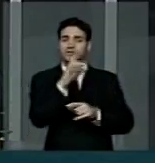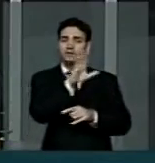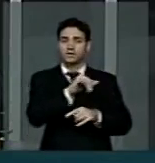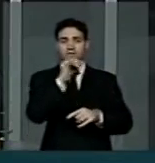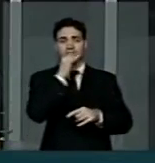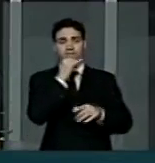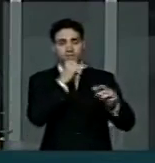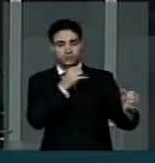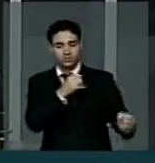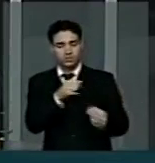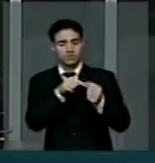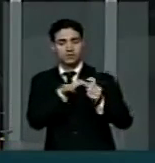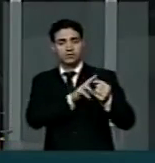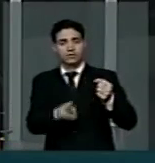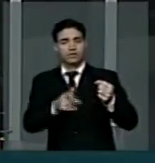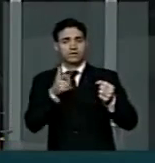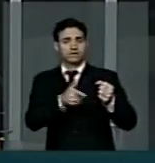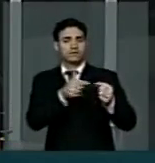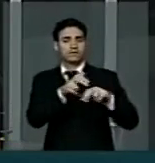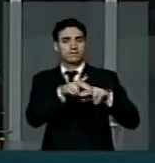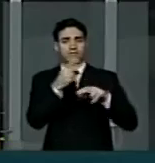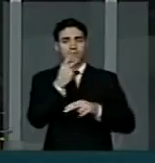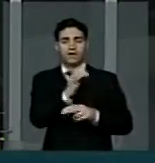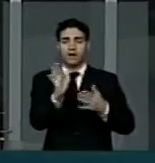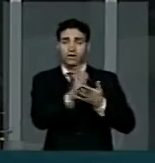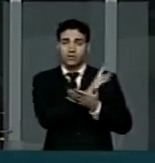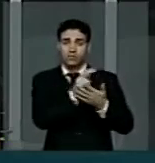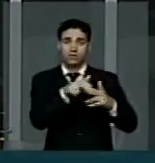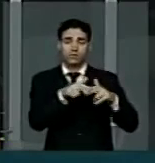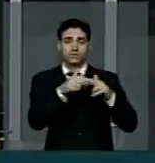sendo chamados a certas